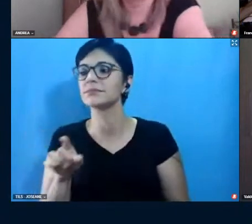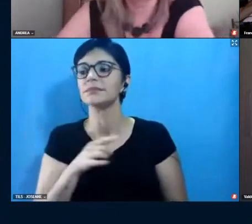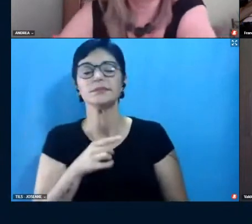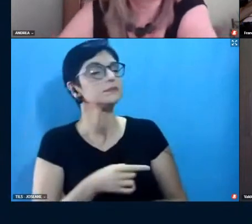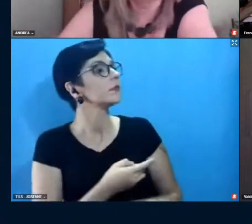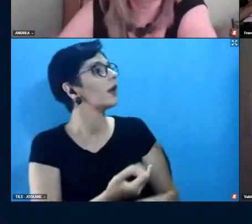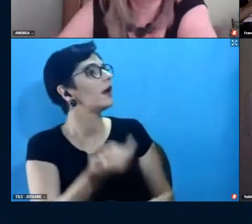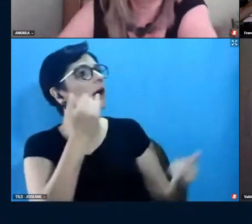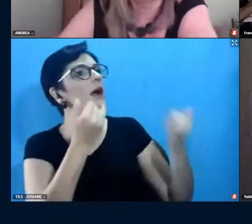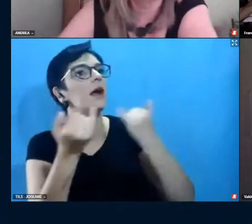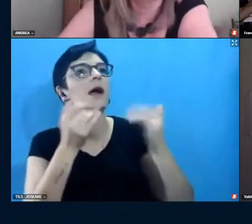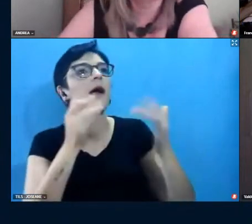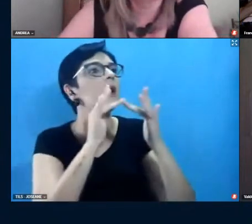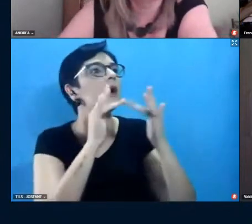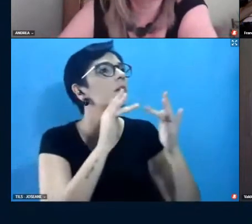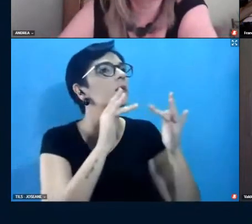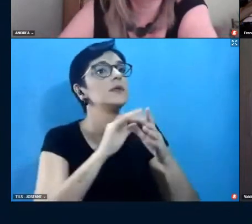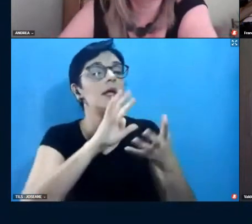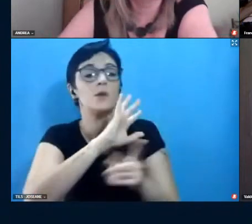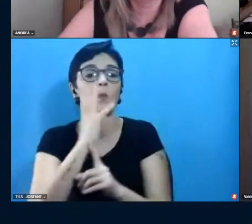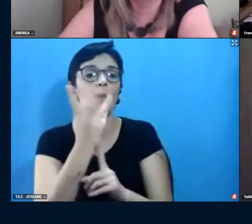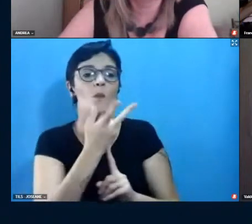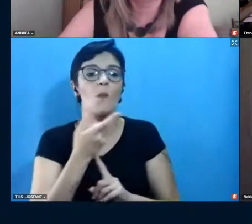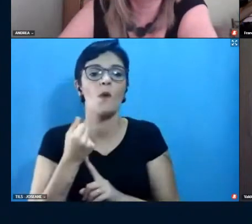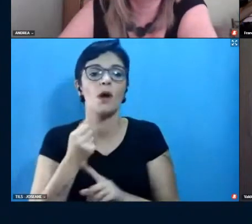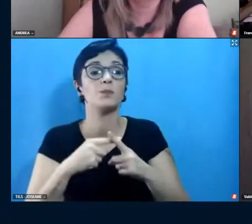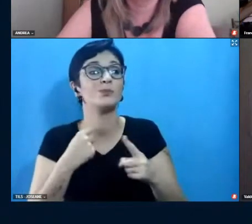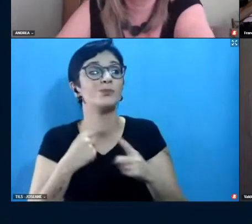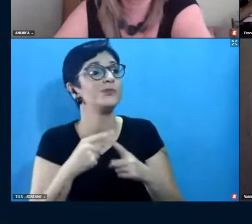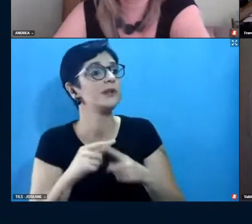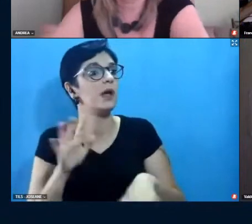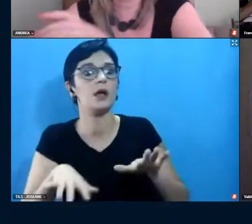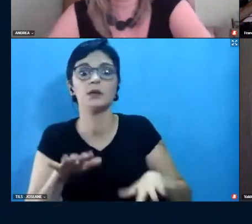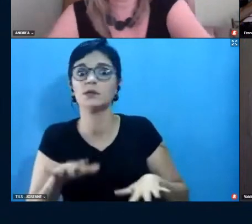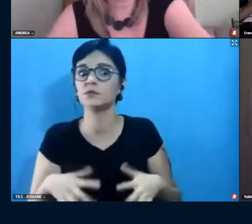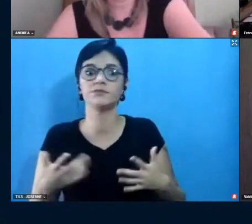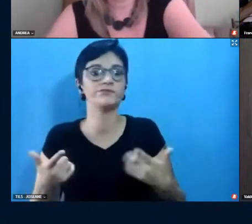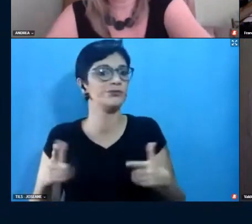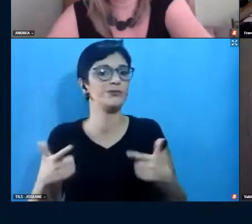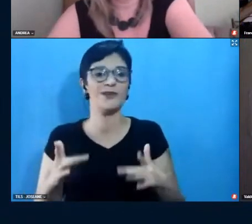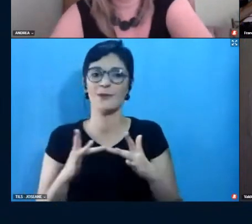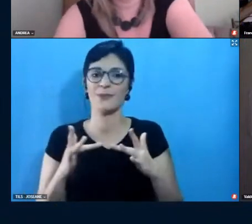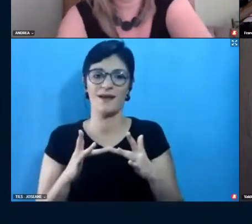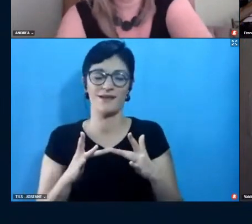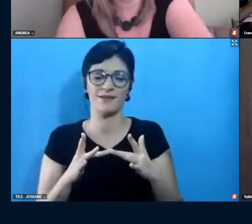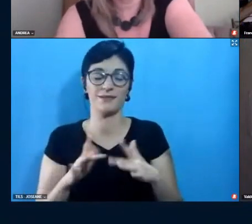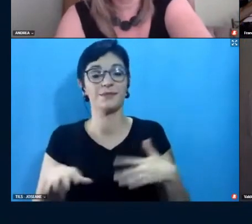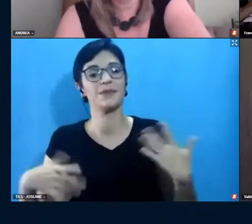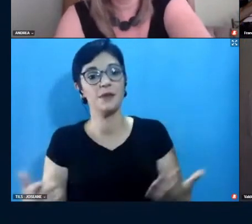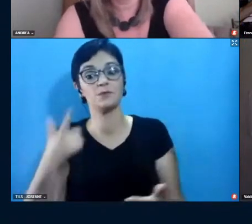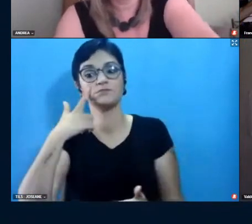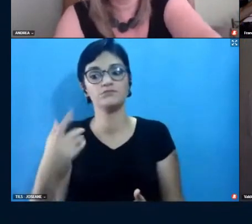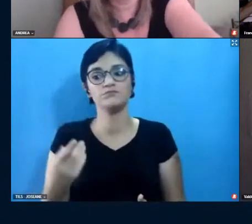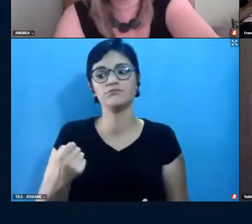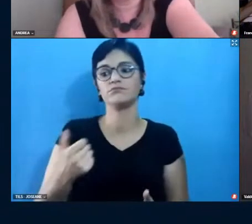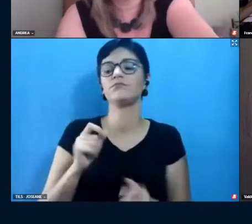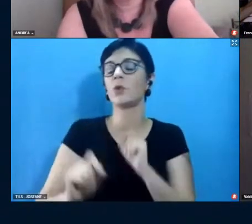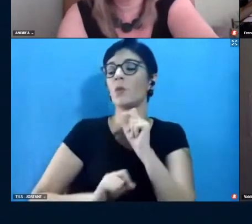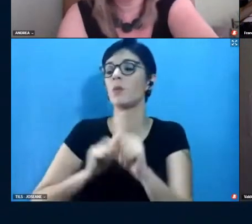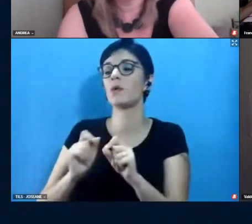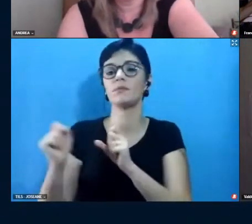vídeos, tendo contato com a arte que muitas vezes elas não têm. Então, eles tiveram a oportunidade de ter esse conhecimento,